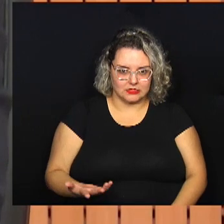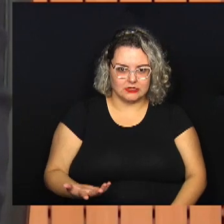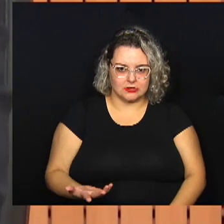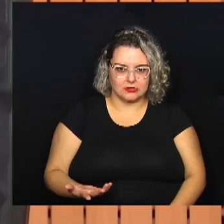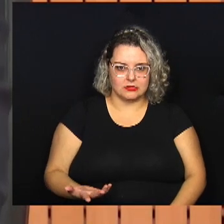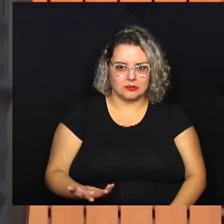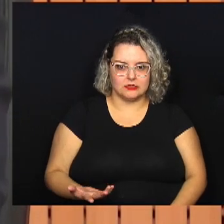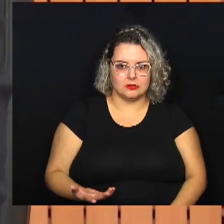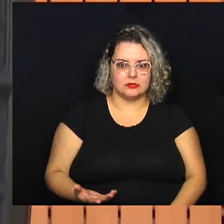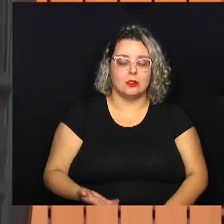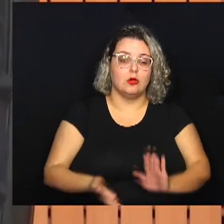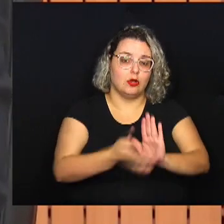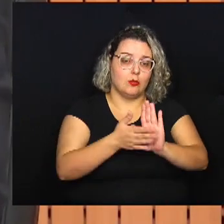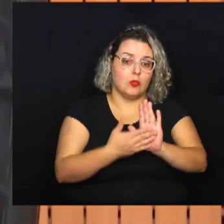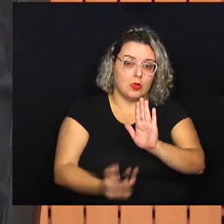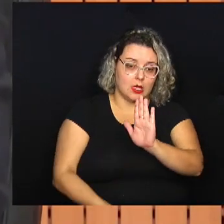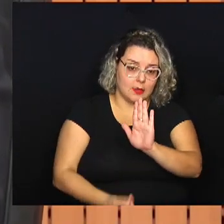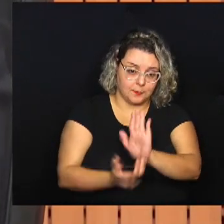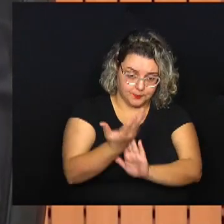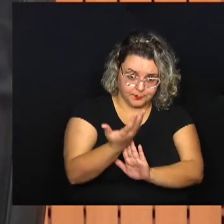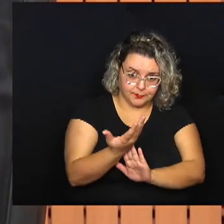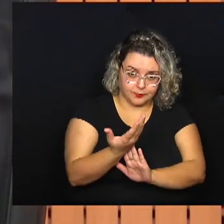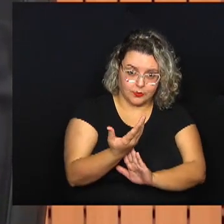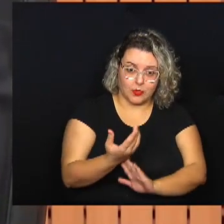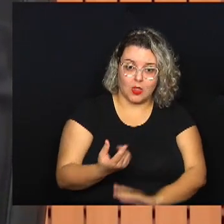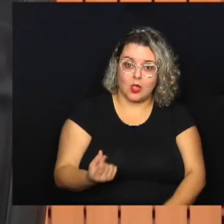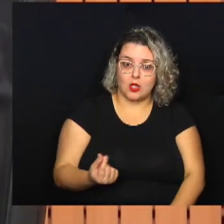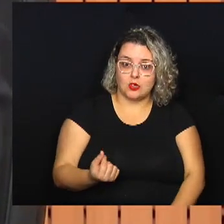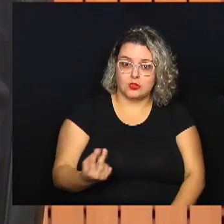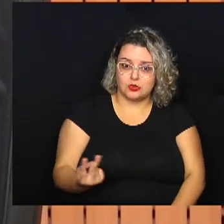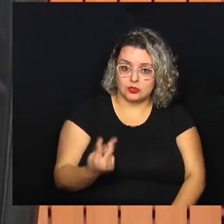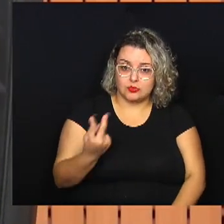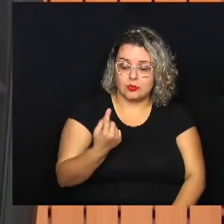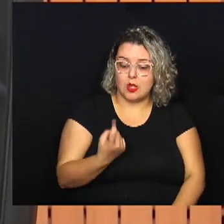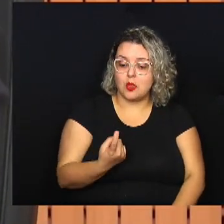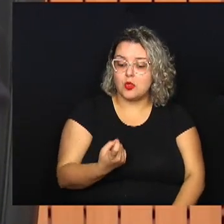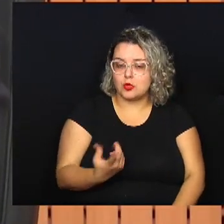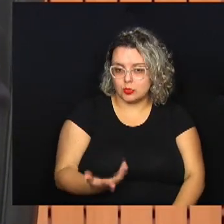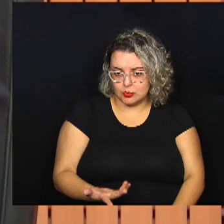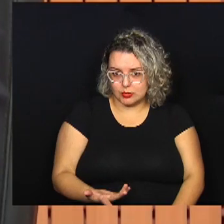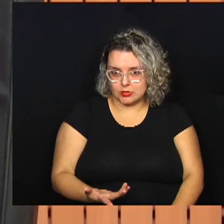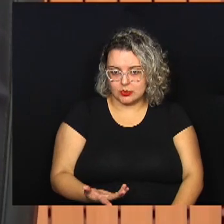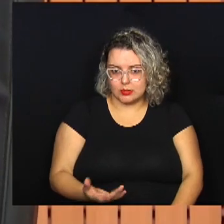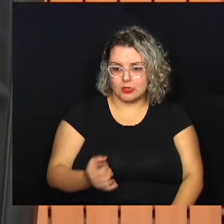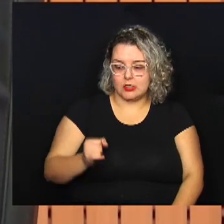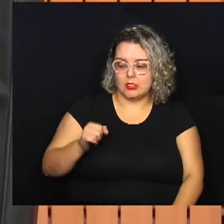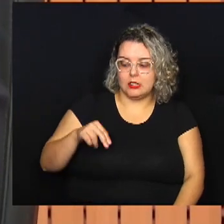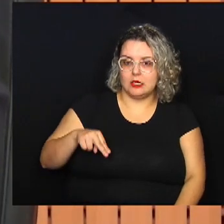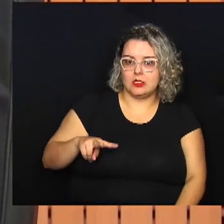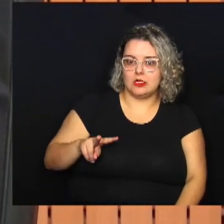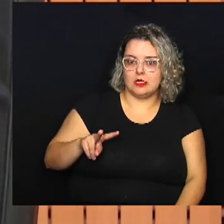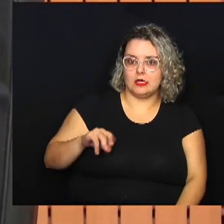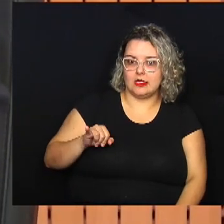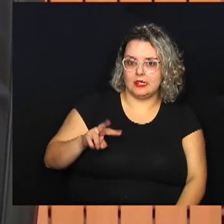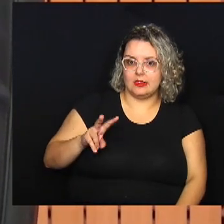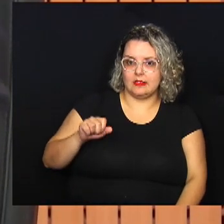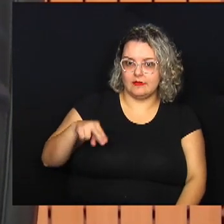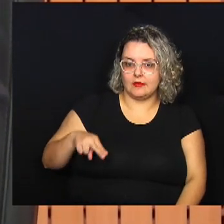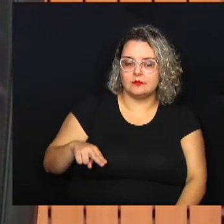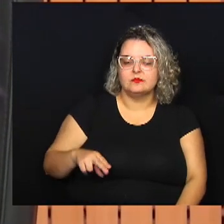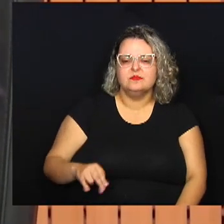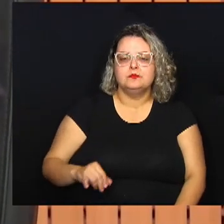a criação de um valor adicionado único, né, chamado IVA, Imposto sobre Valor